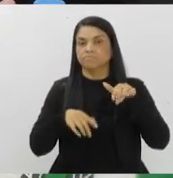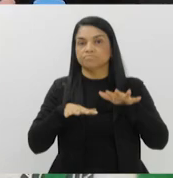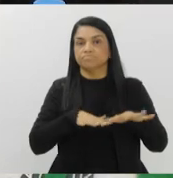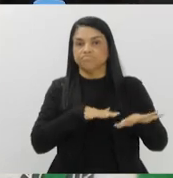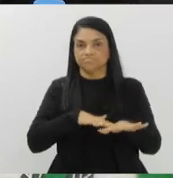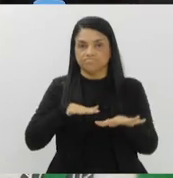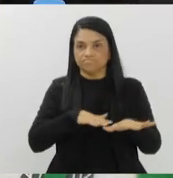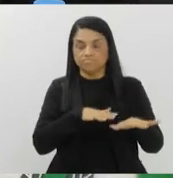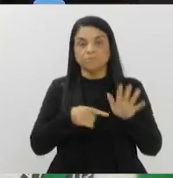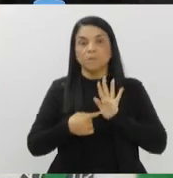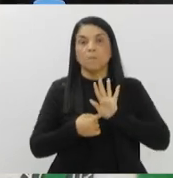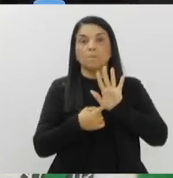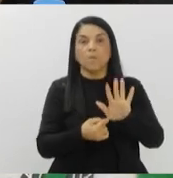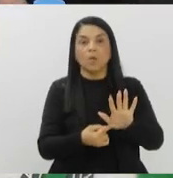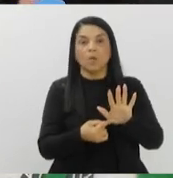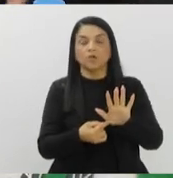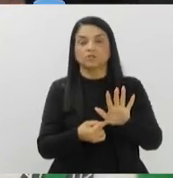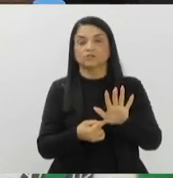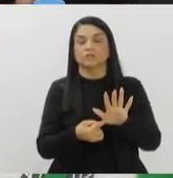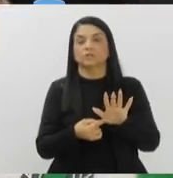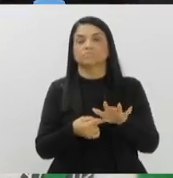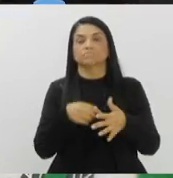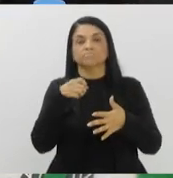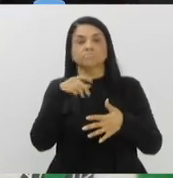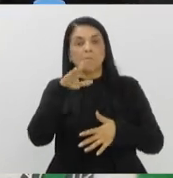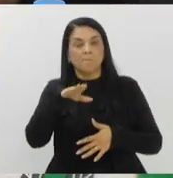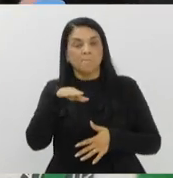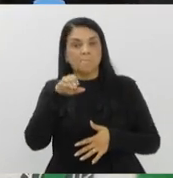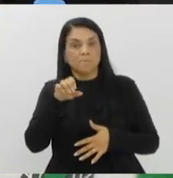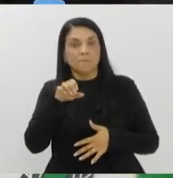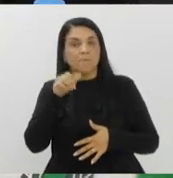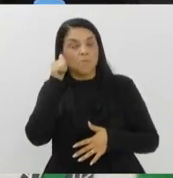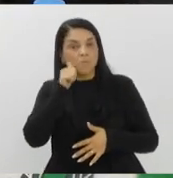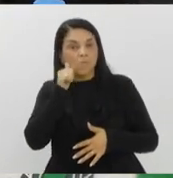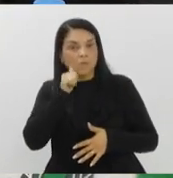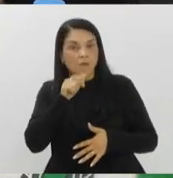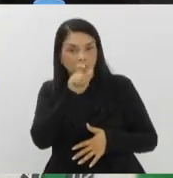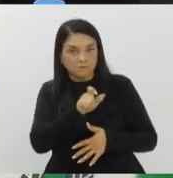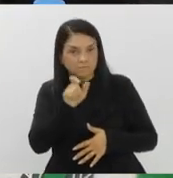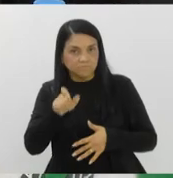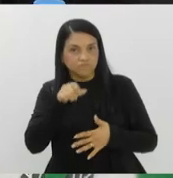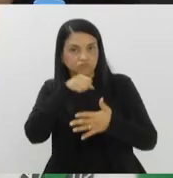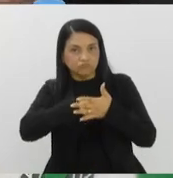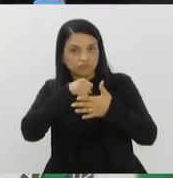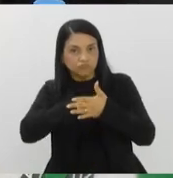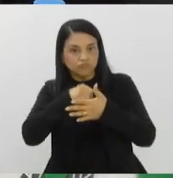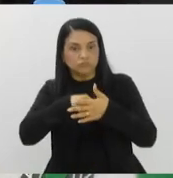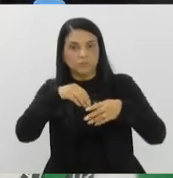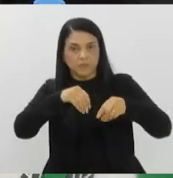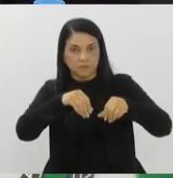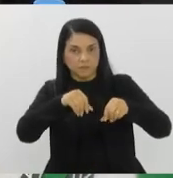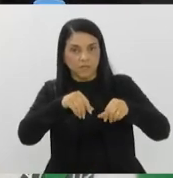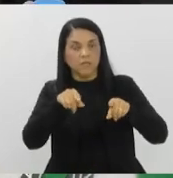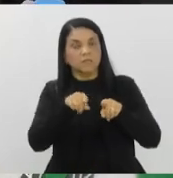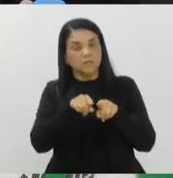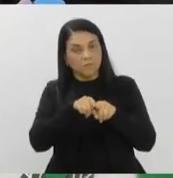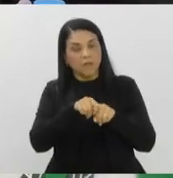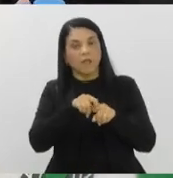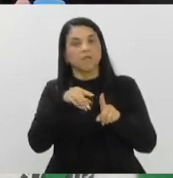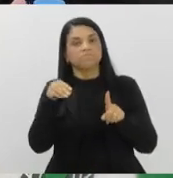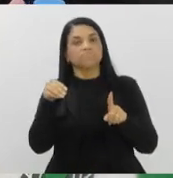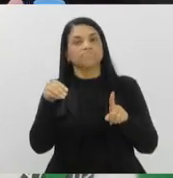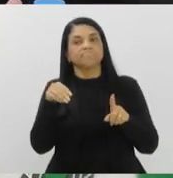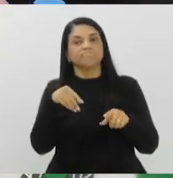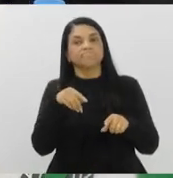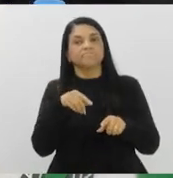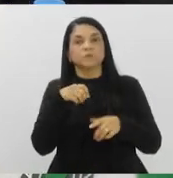nos mostra também, hoje, essas mulheres de luta pela terra, que também tombaram, também num feminicídio político, porque lutavam pela